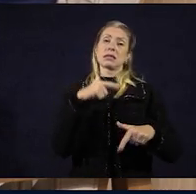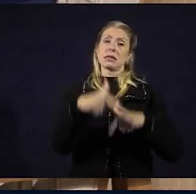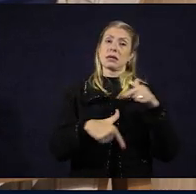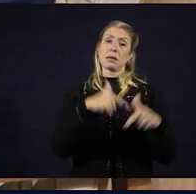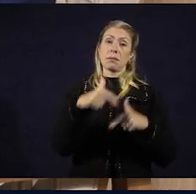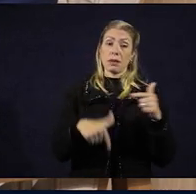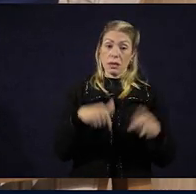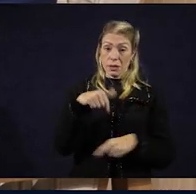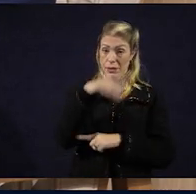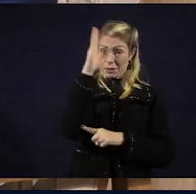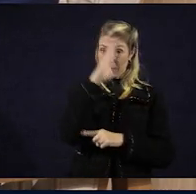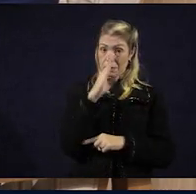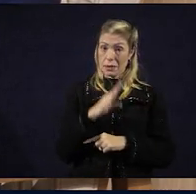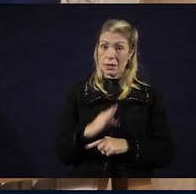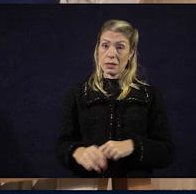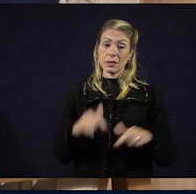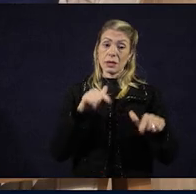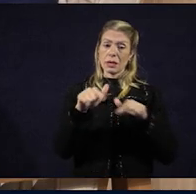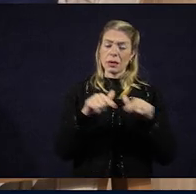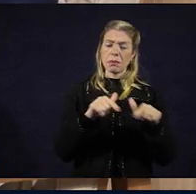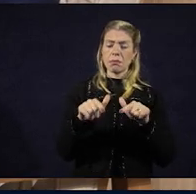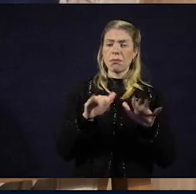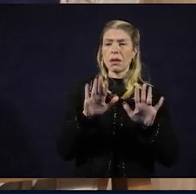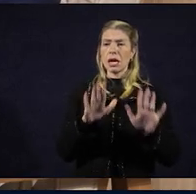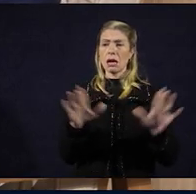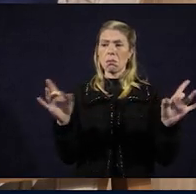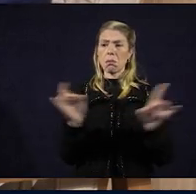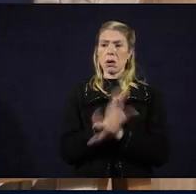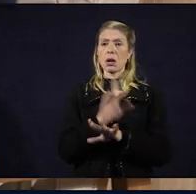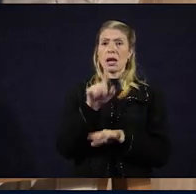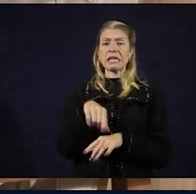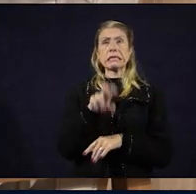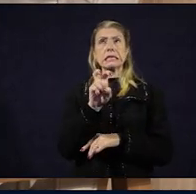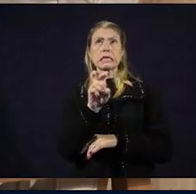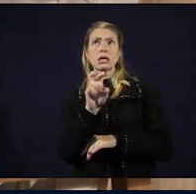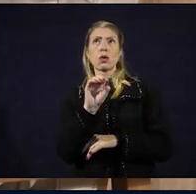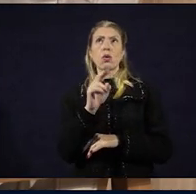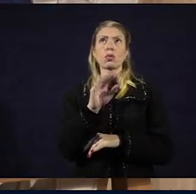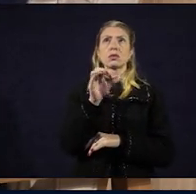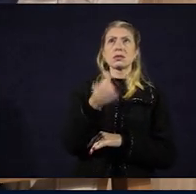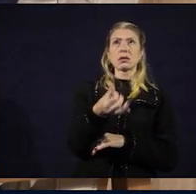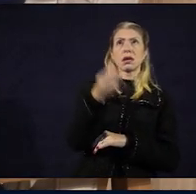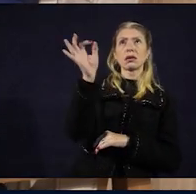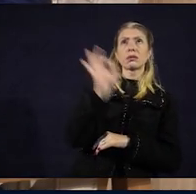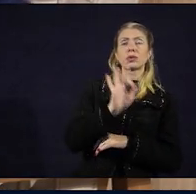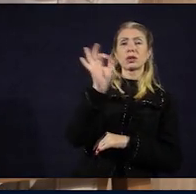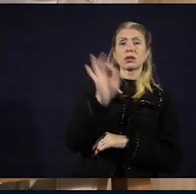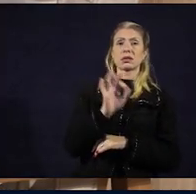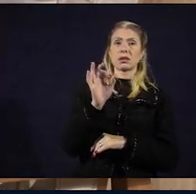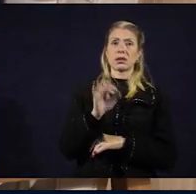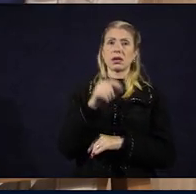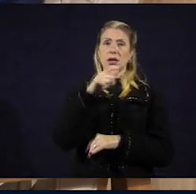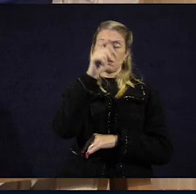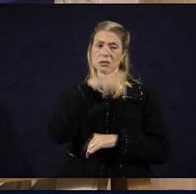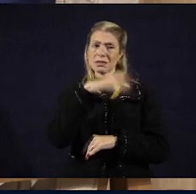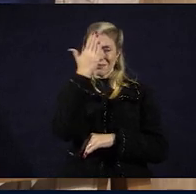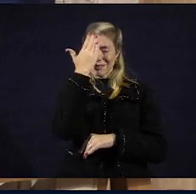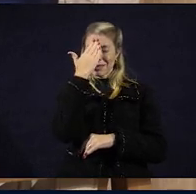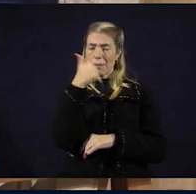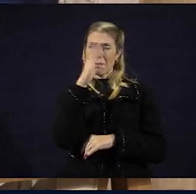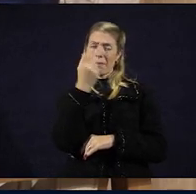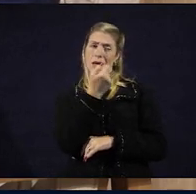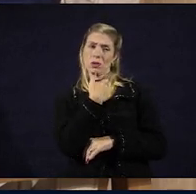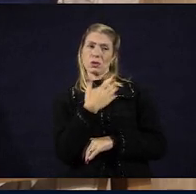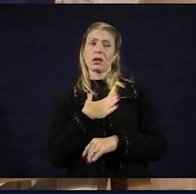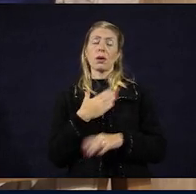Brasil o pleno emprego Deve ser alguma coisa entre cinco seis por cento as terras precisava falar disso melhor do que eu então nós não